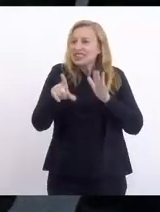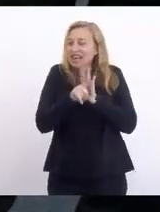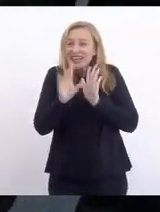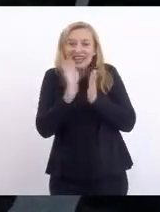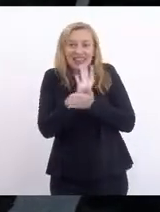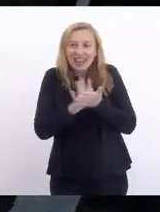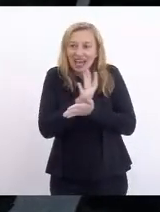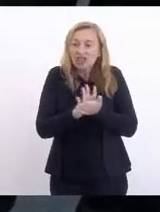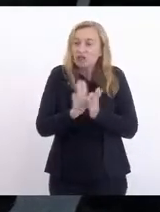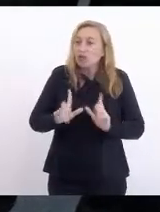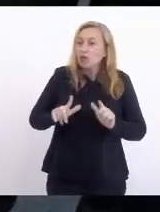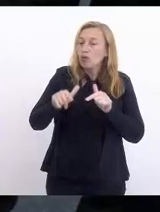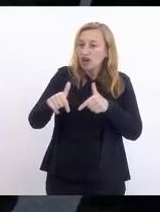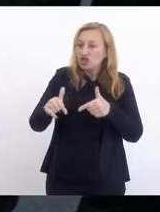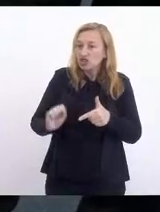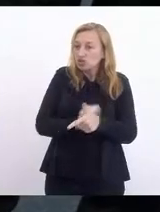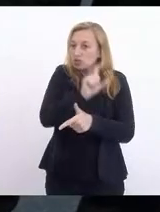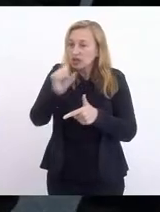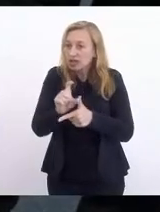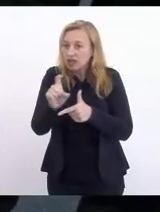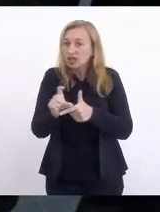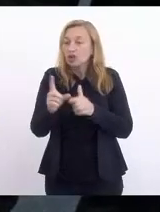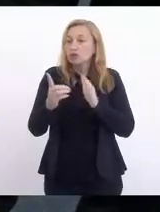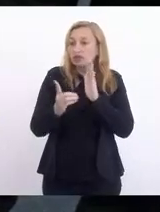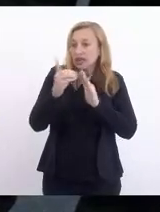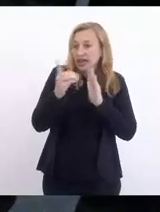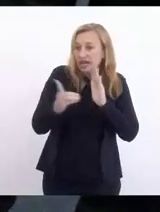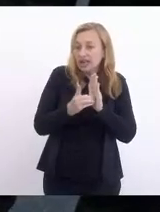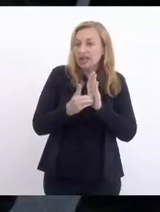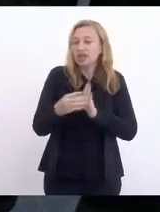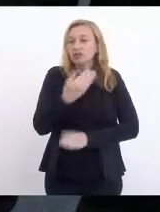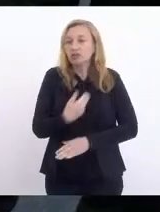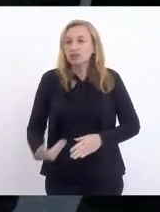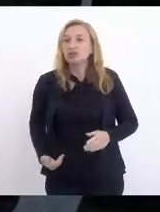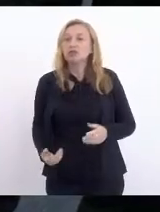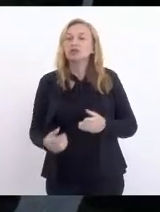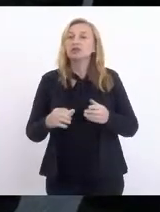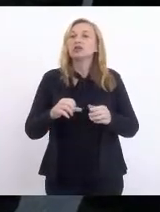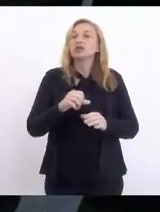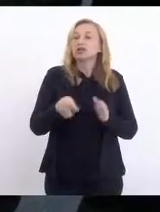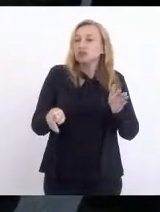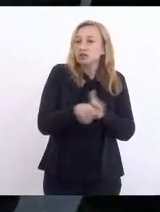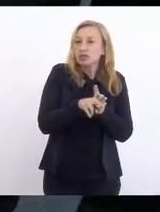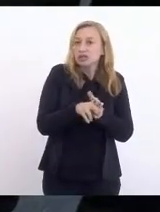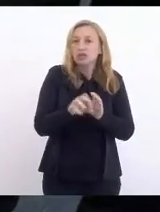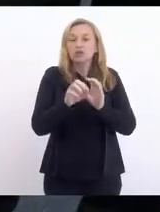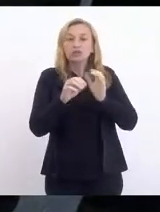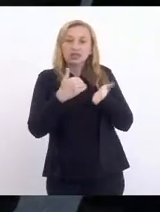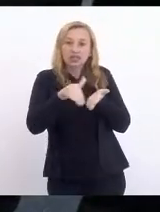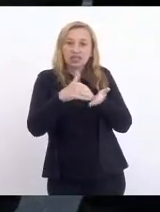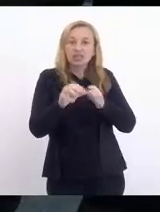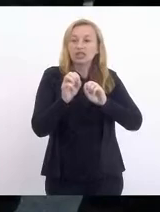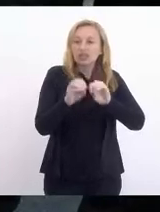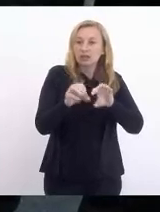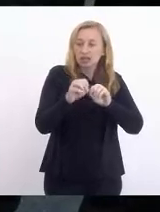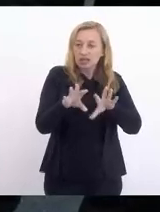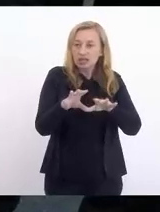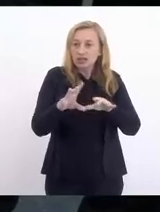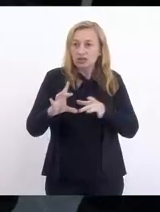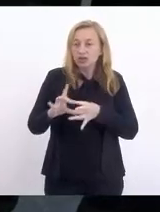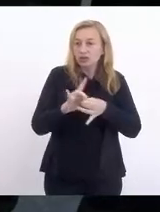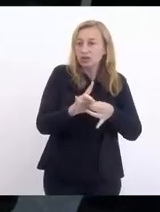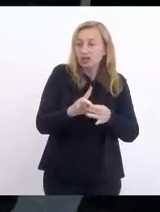nada foram atos executivos um decreto do governador uma resolução da seduti que fixam vossa excelência há de convir